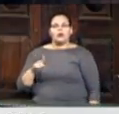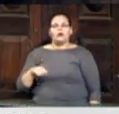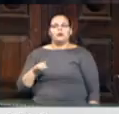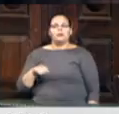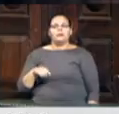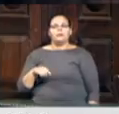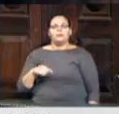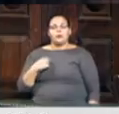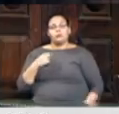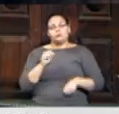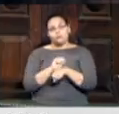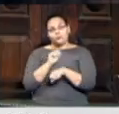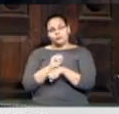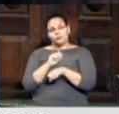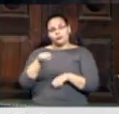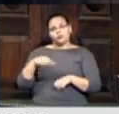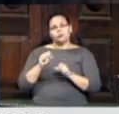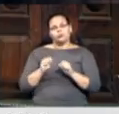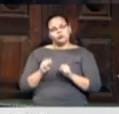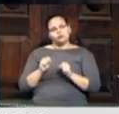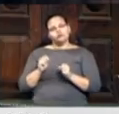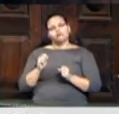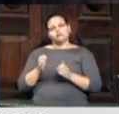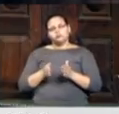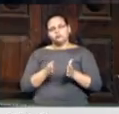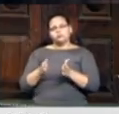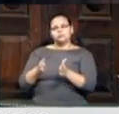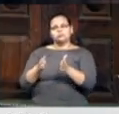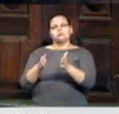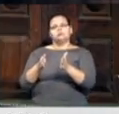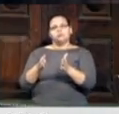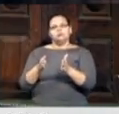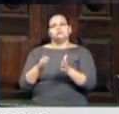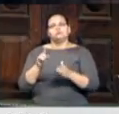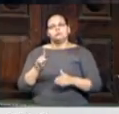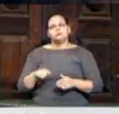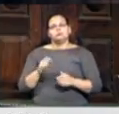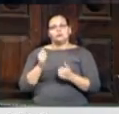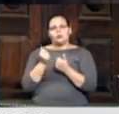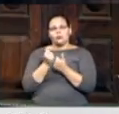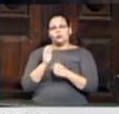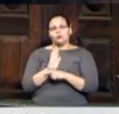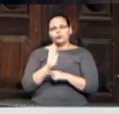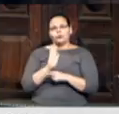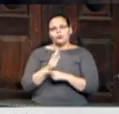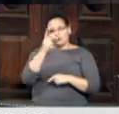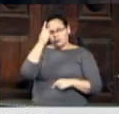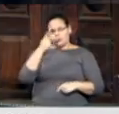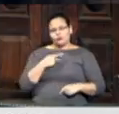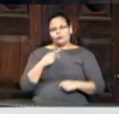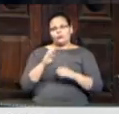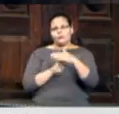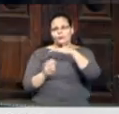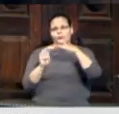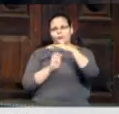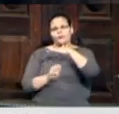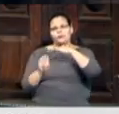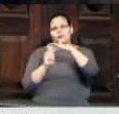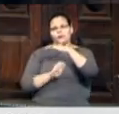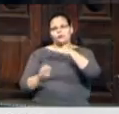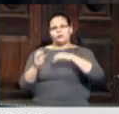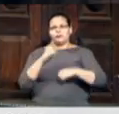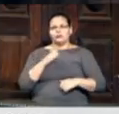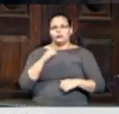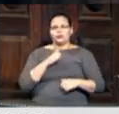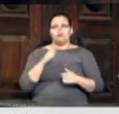e espero que possamos trilhar um caminho juntos, no que prescindir do apoio meu, pessoal, de empresas que